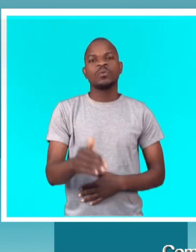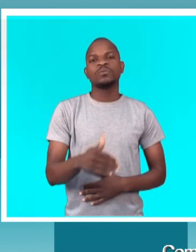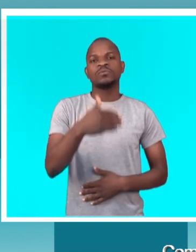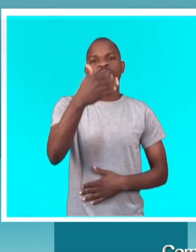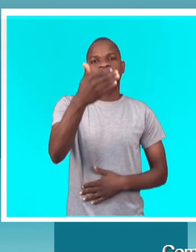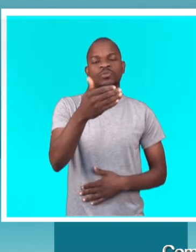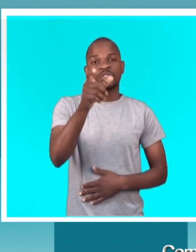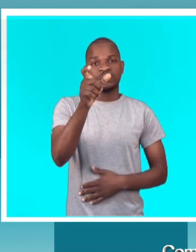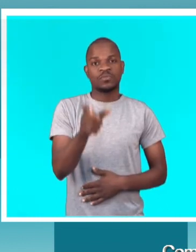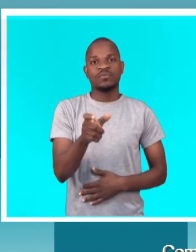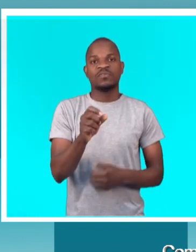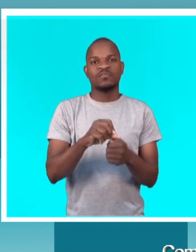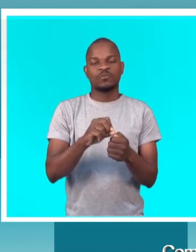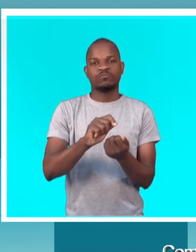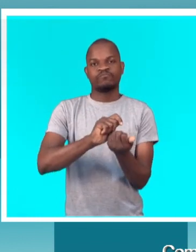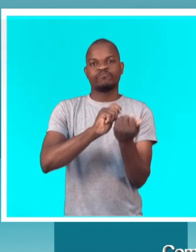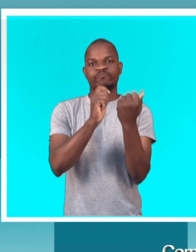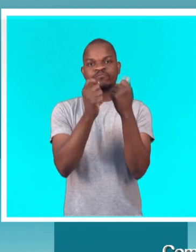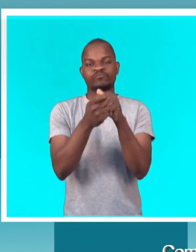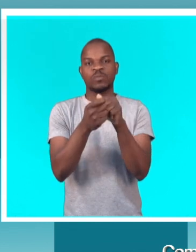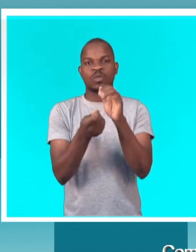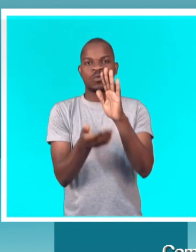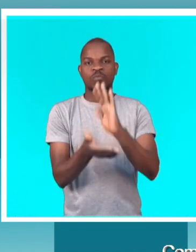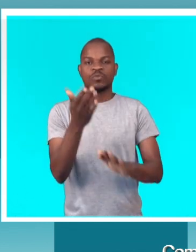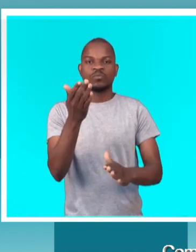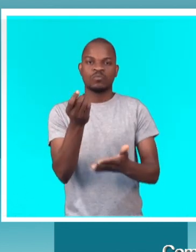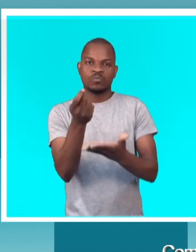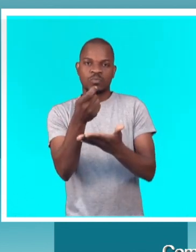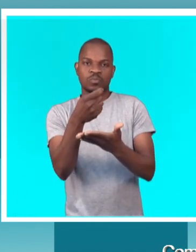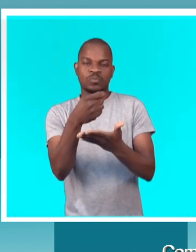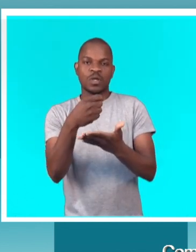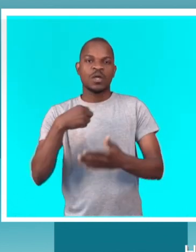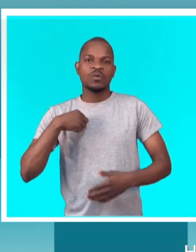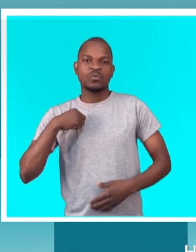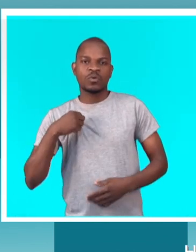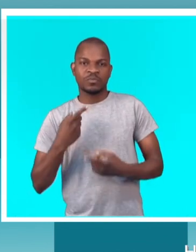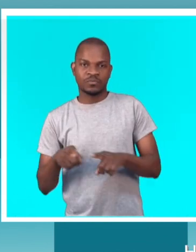transitando para desenho de roupas, essa coisa toda.